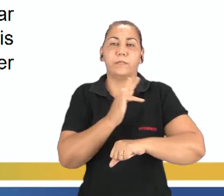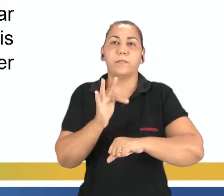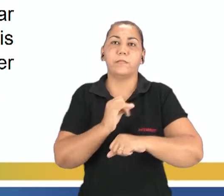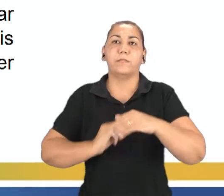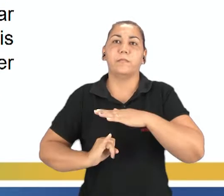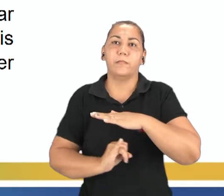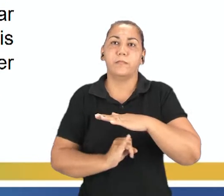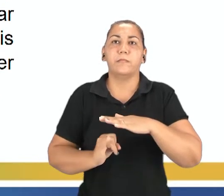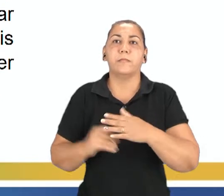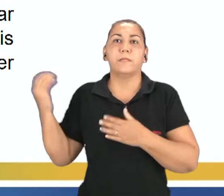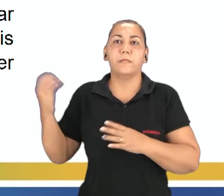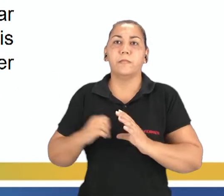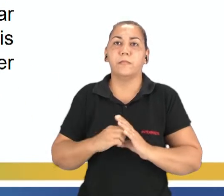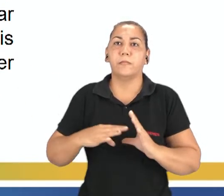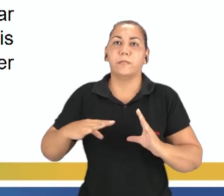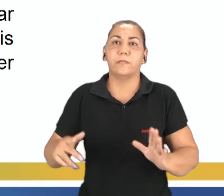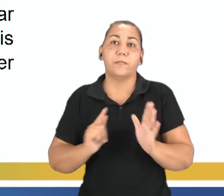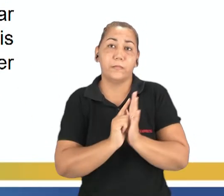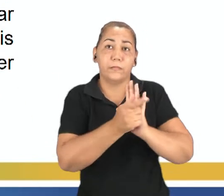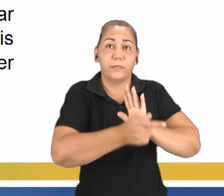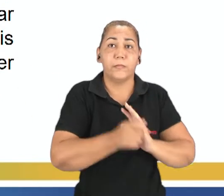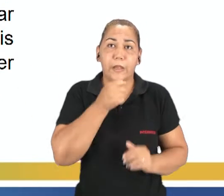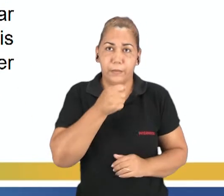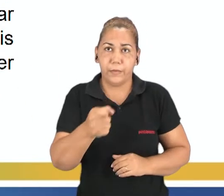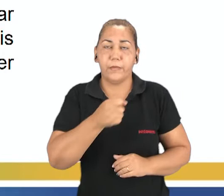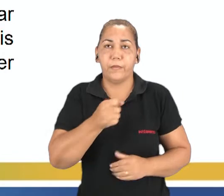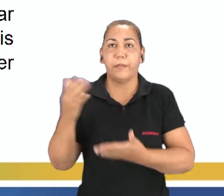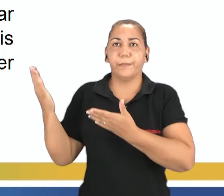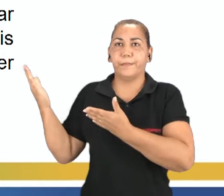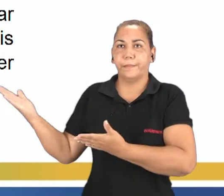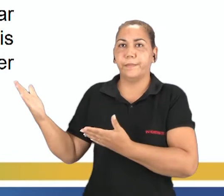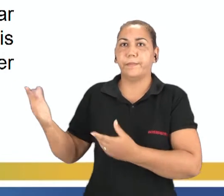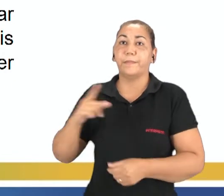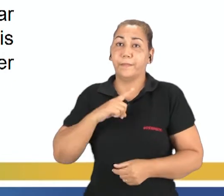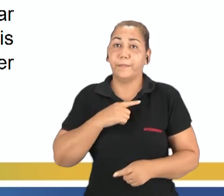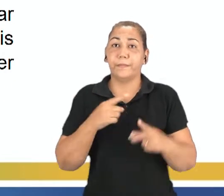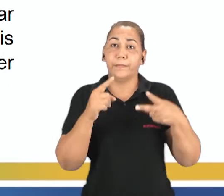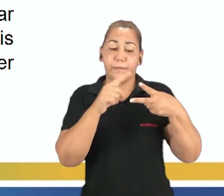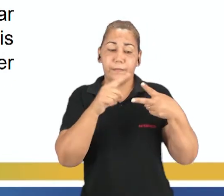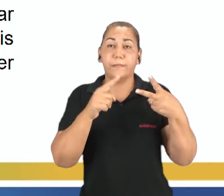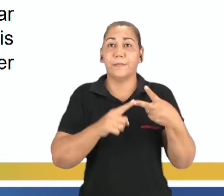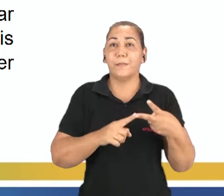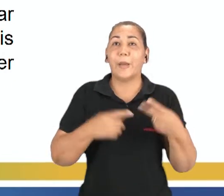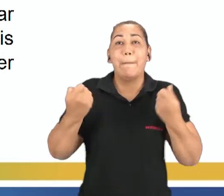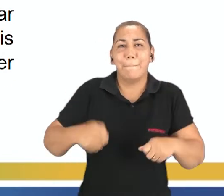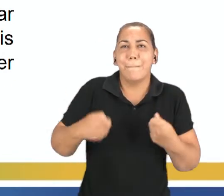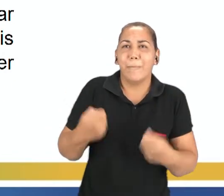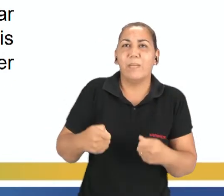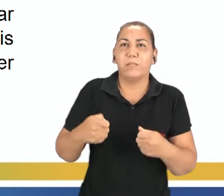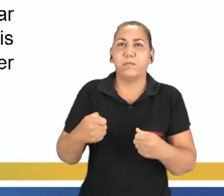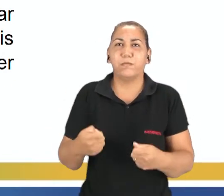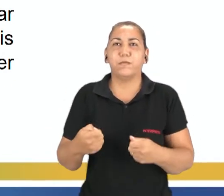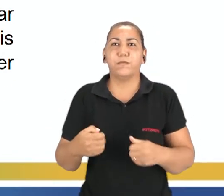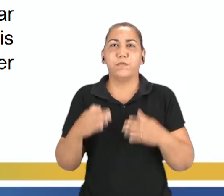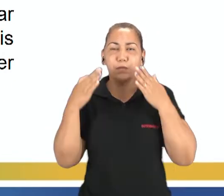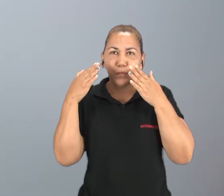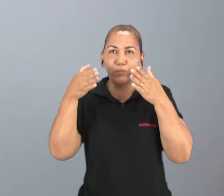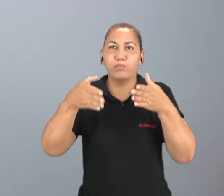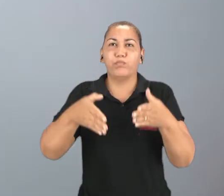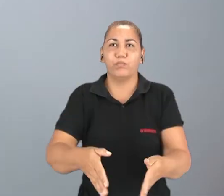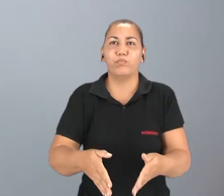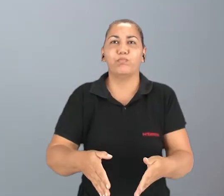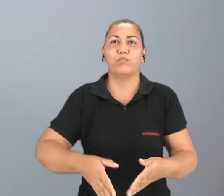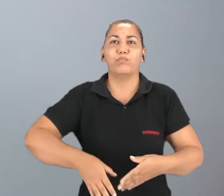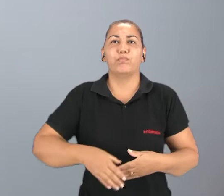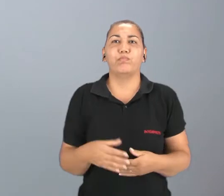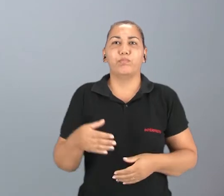Características do gênero entrevista. Então vamos lá, existem duas que a gente precisa estar focando, né? As